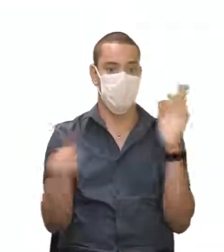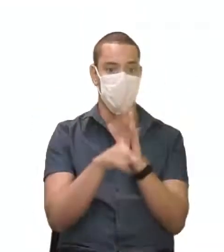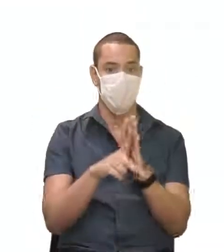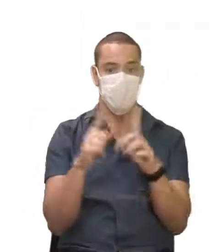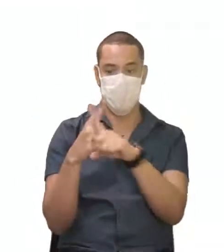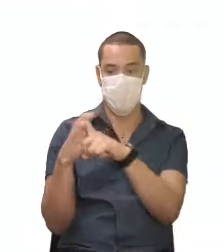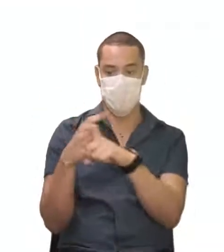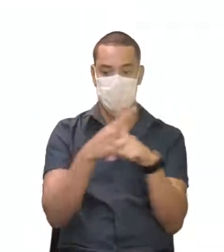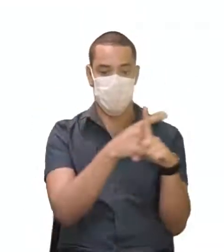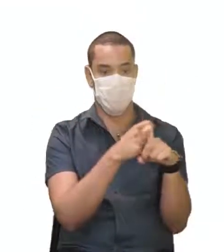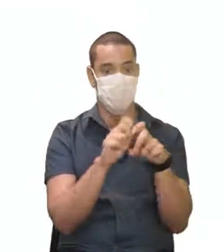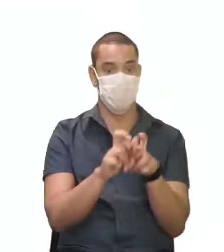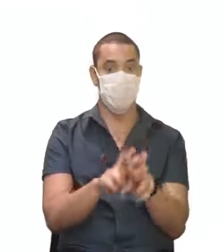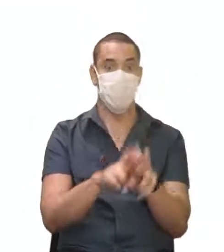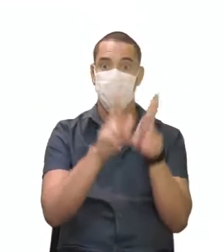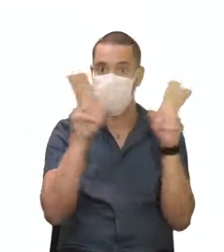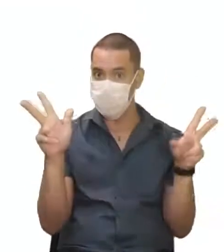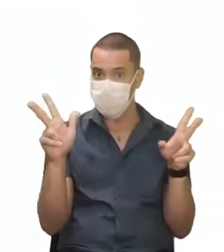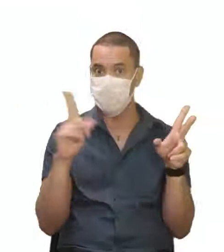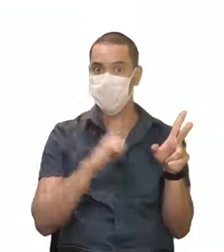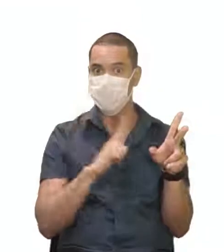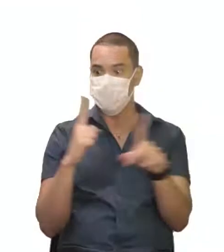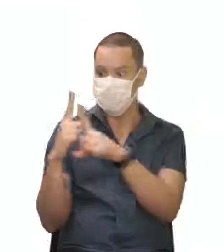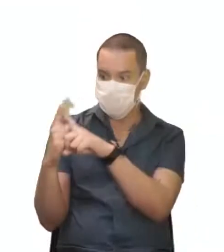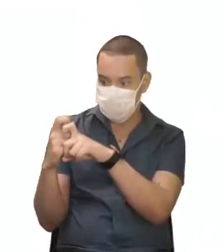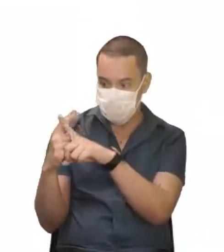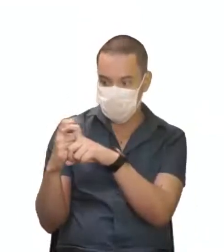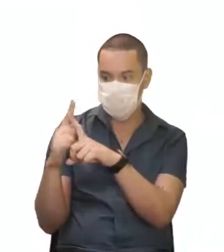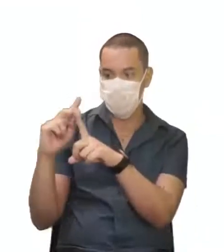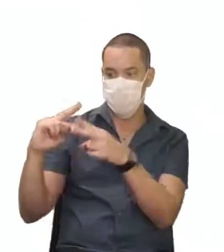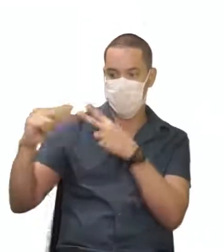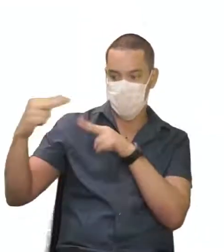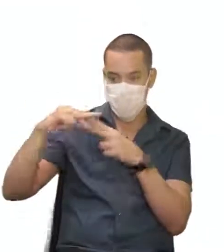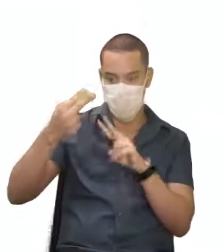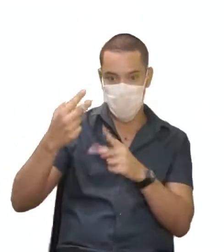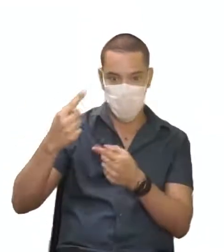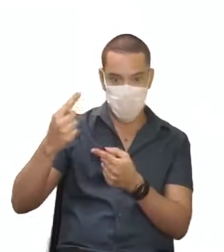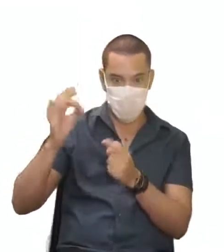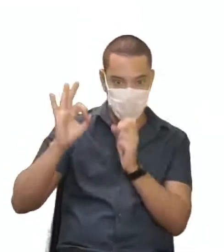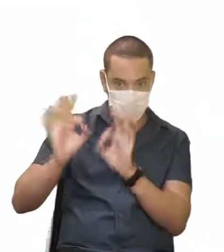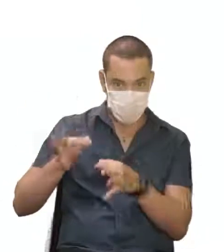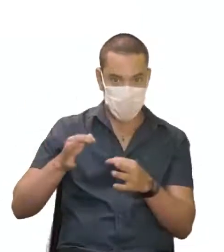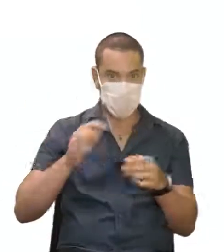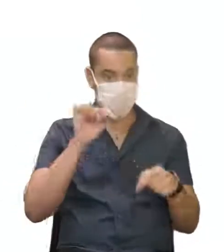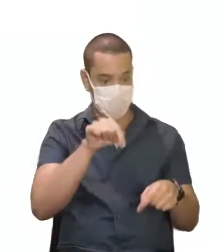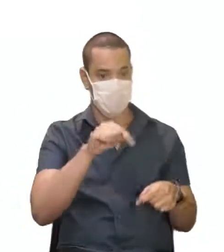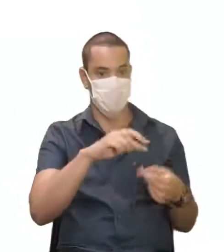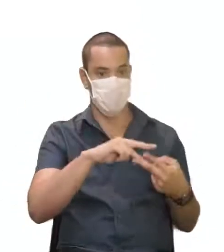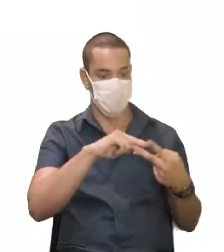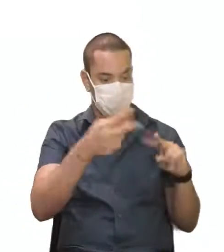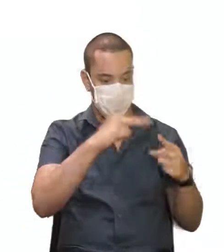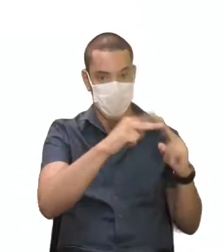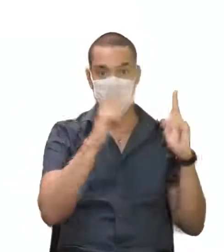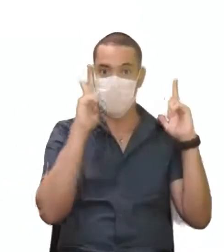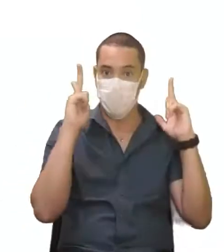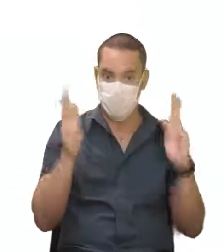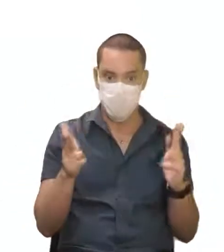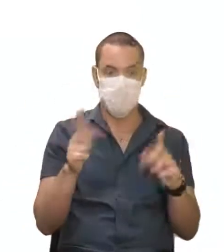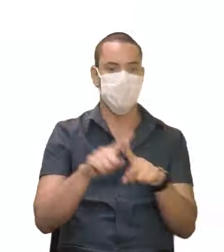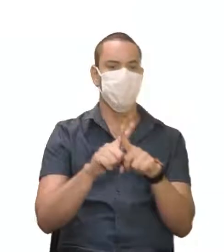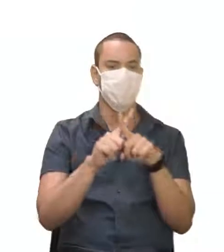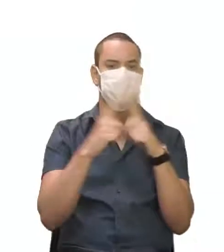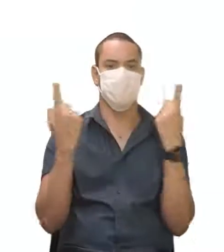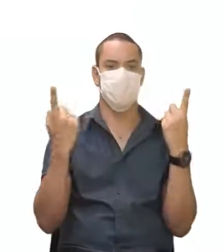mesmos cromossomos. Você tem um par de cromossomos homólogos aqui, outro par de cromossomos homólogos. Agora, eles